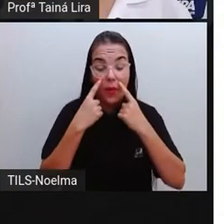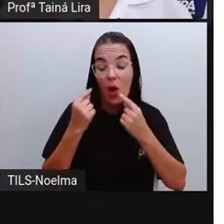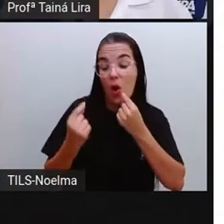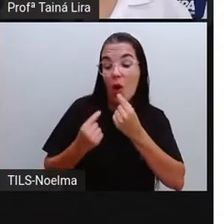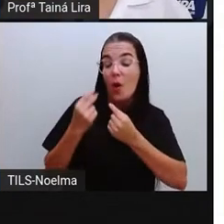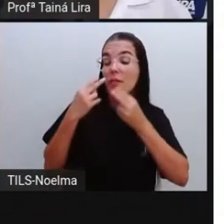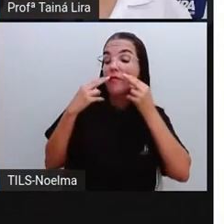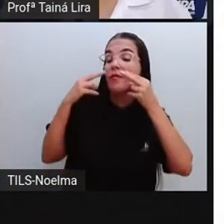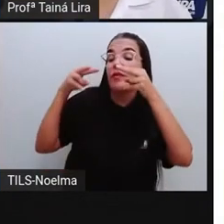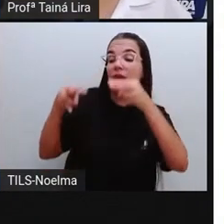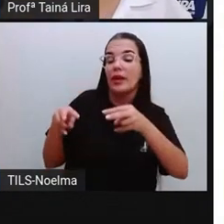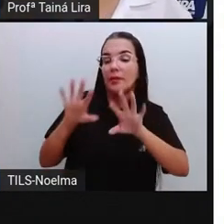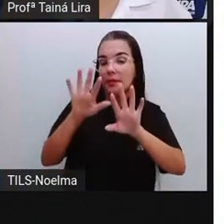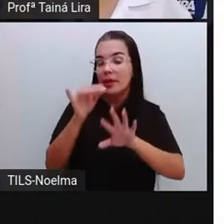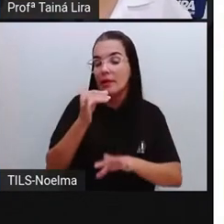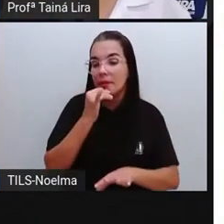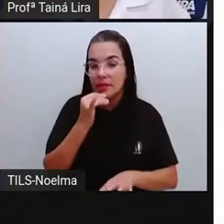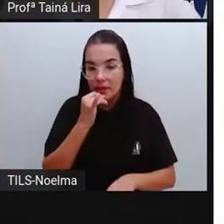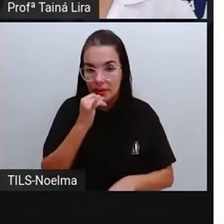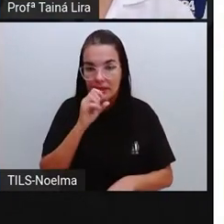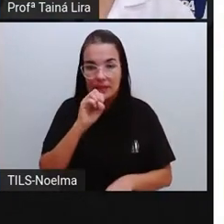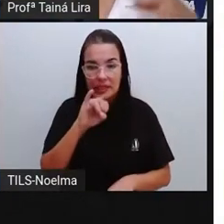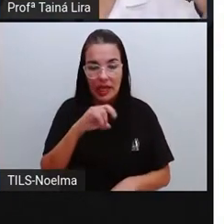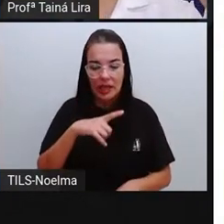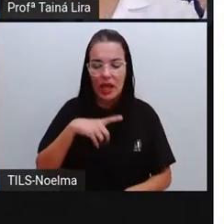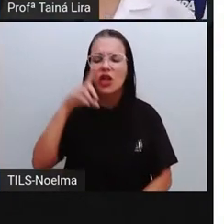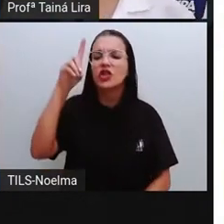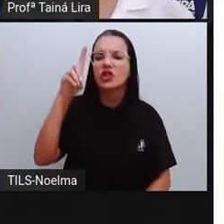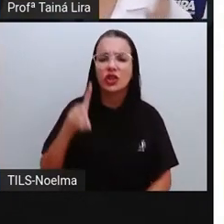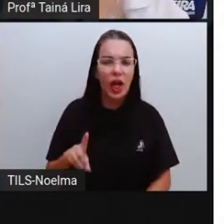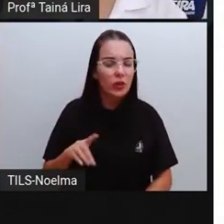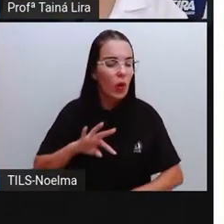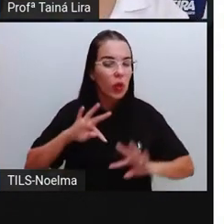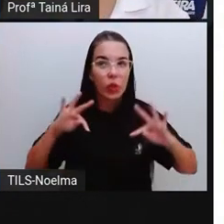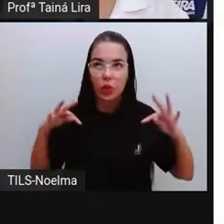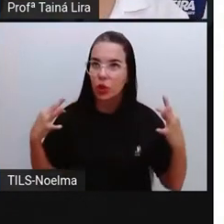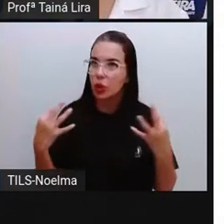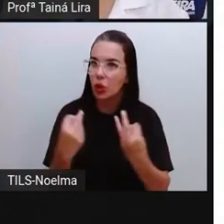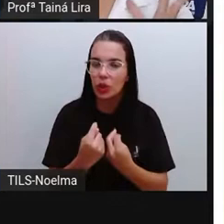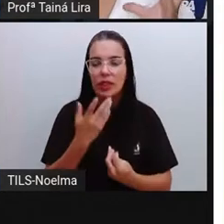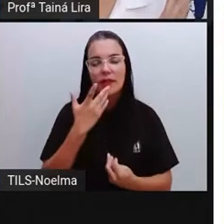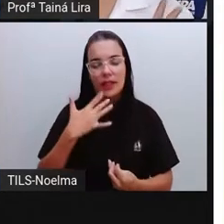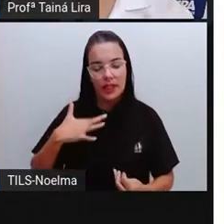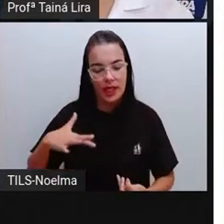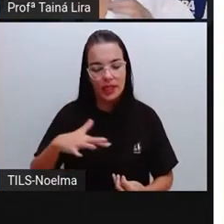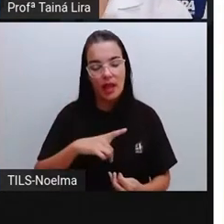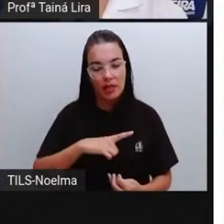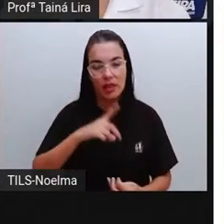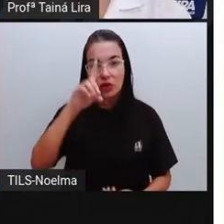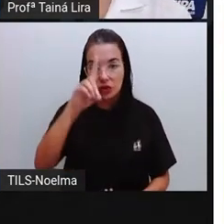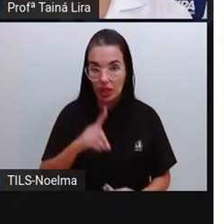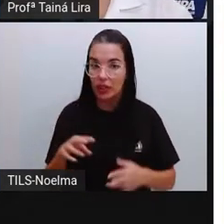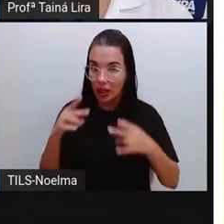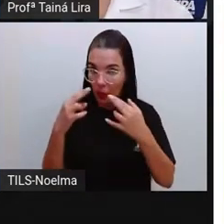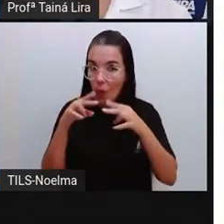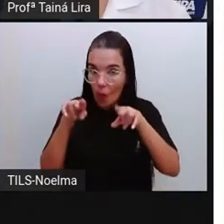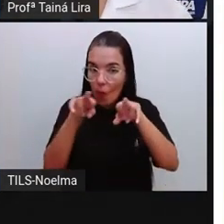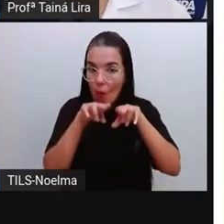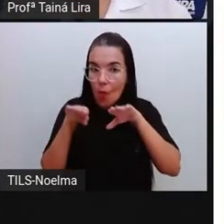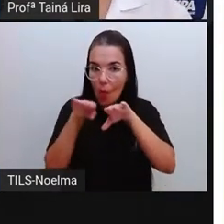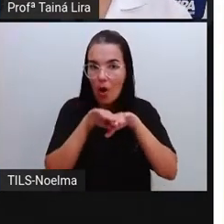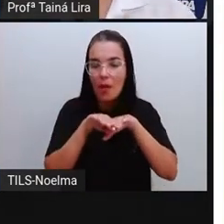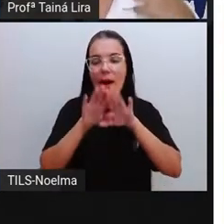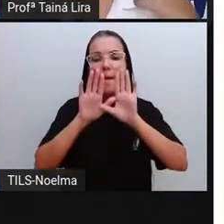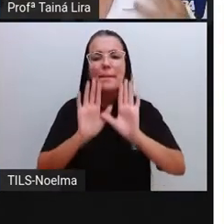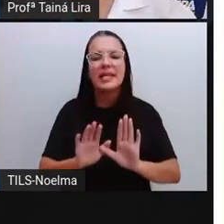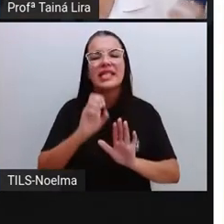exemplo, quando a gente fala assim em termos de direito, todas as crianças têm direitos iguais. E quando a gente fala em termos de